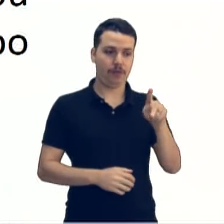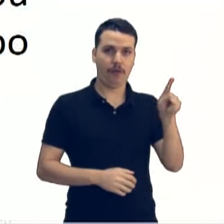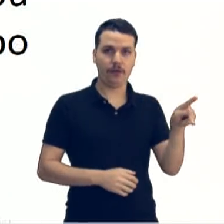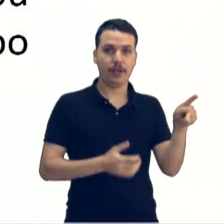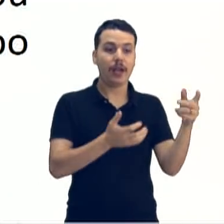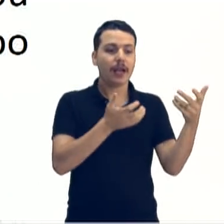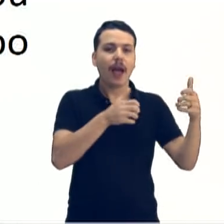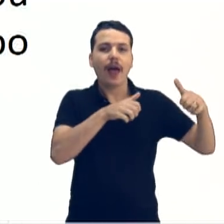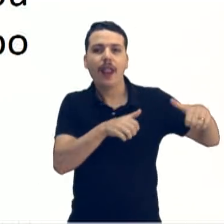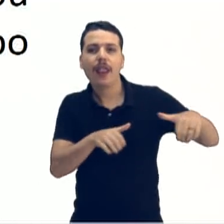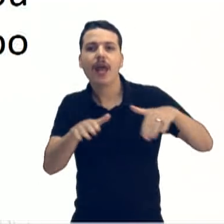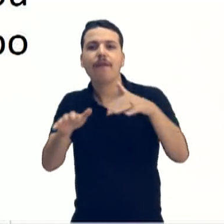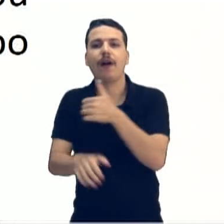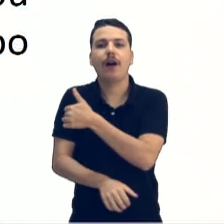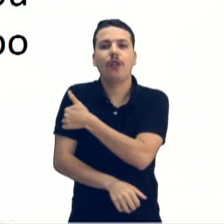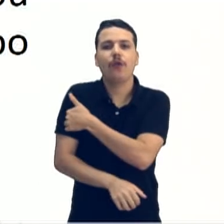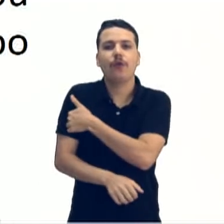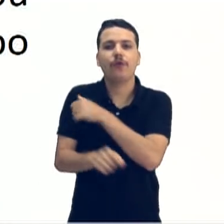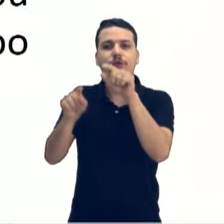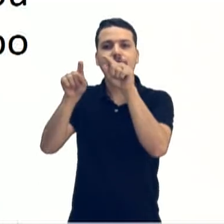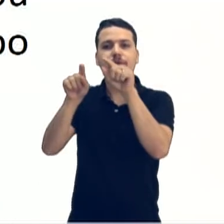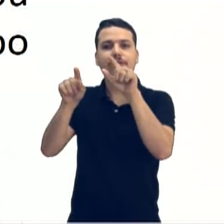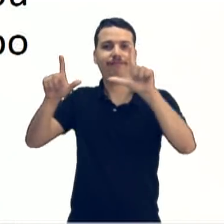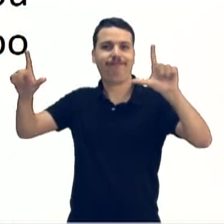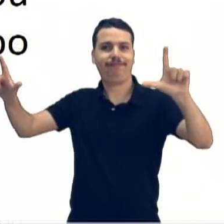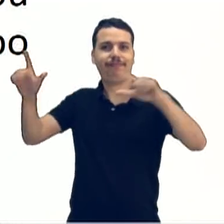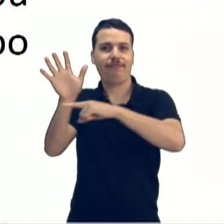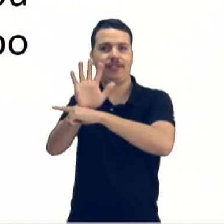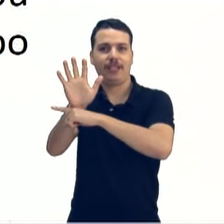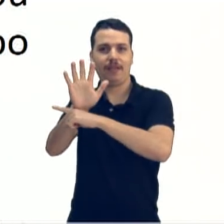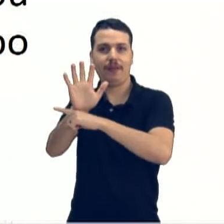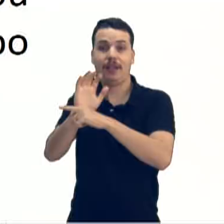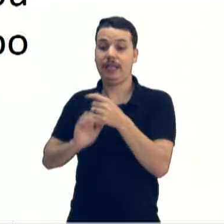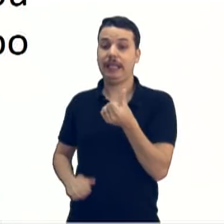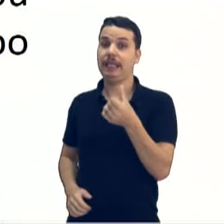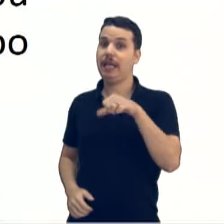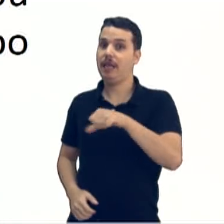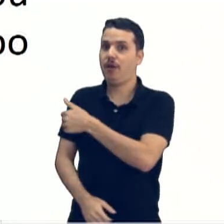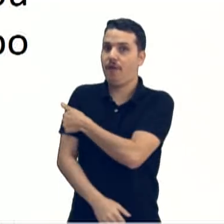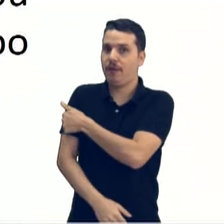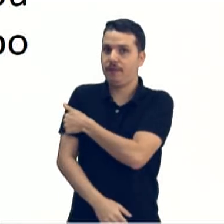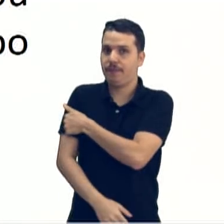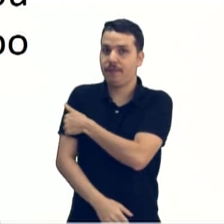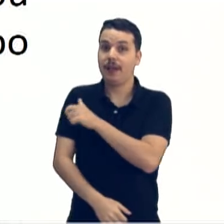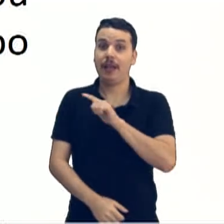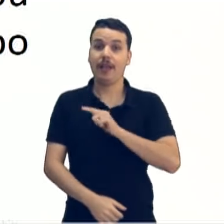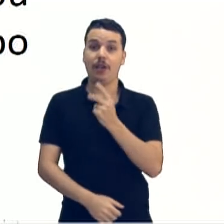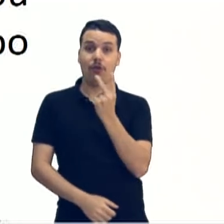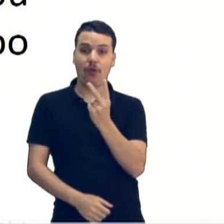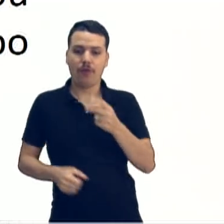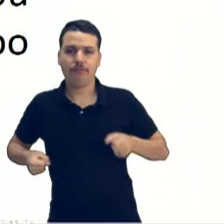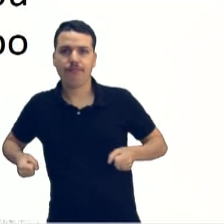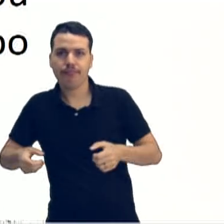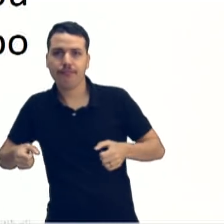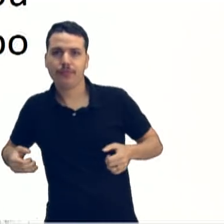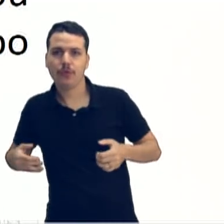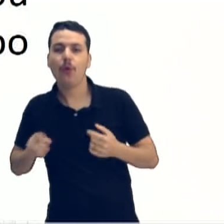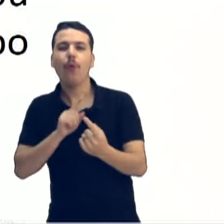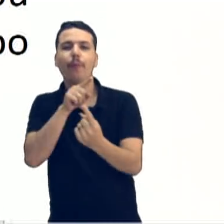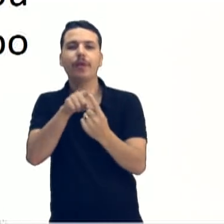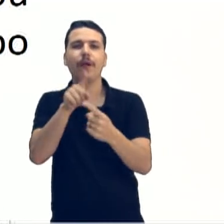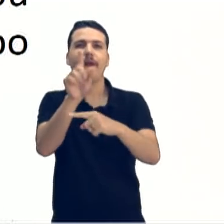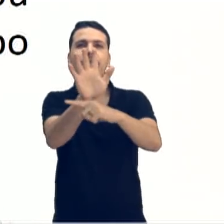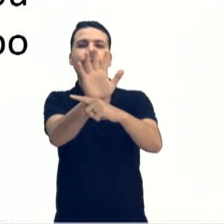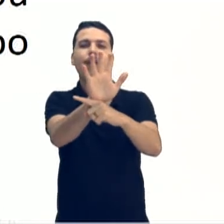seus 69 alunos, sendo 2 cadeirantes, para que façam um trabalho sobre um filme.